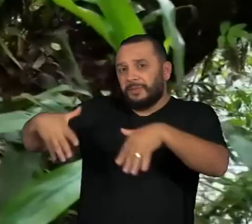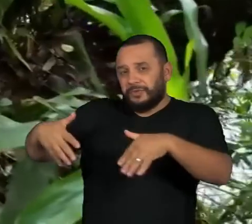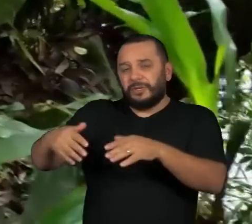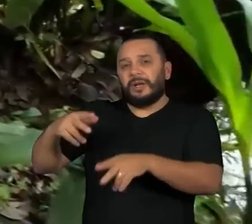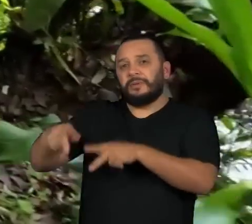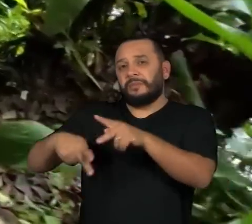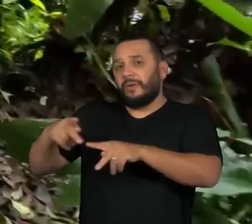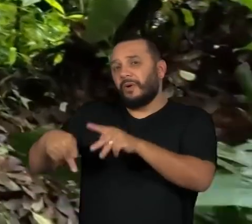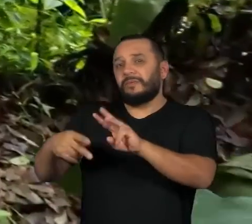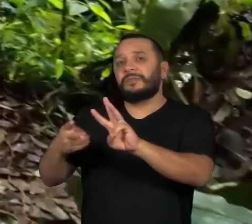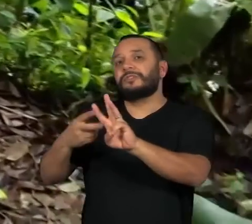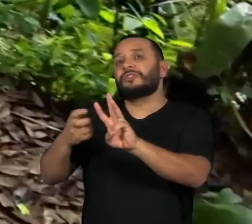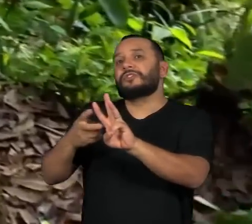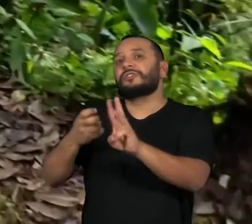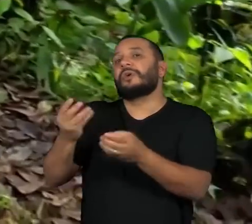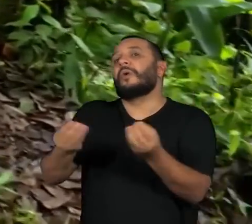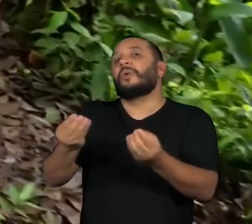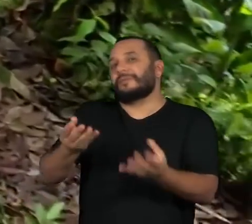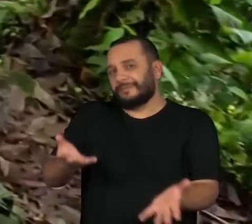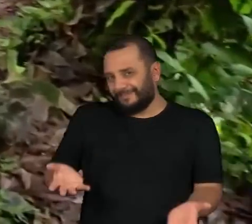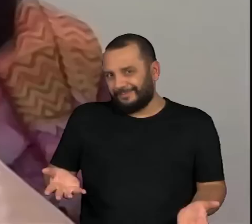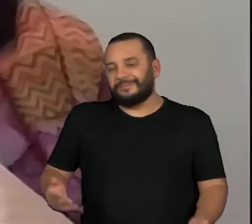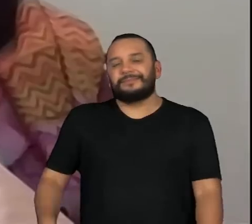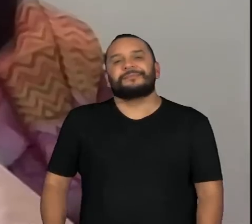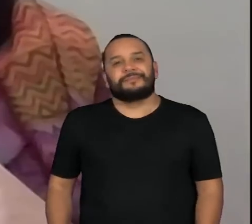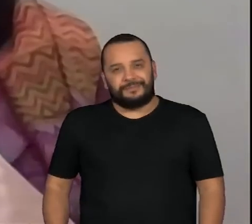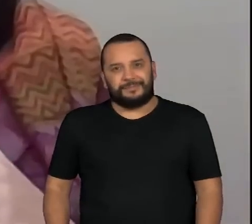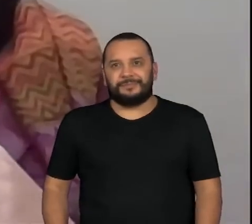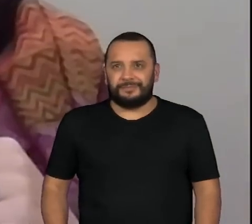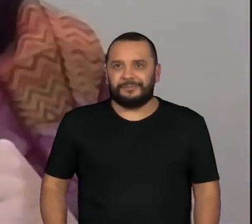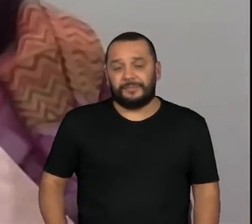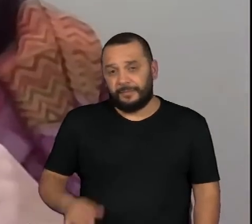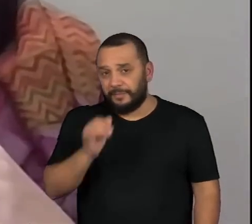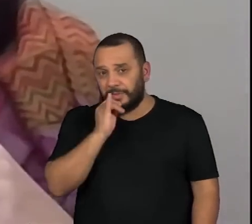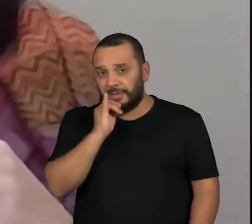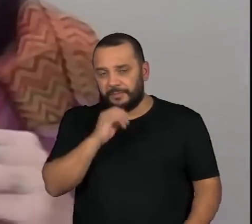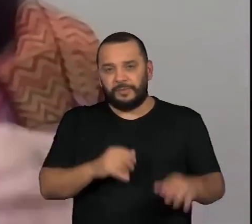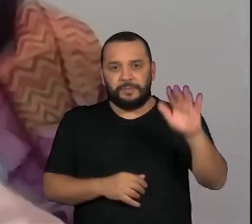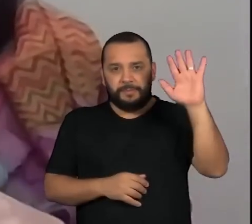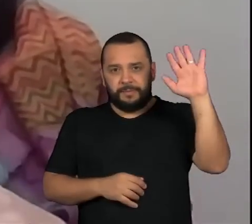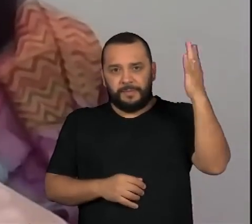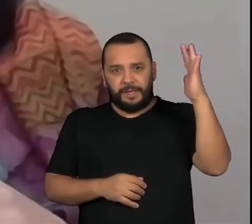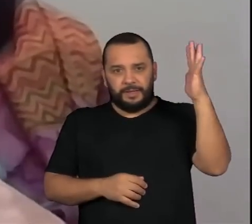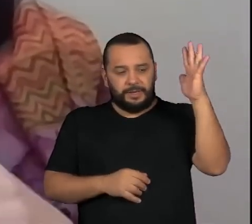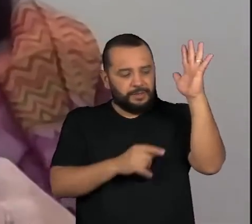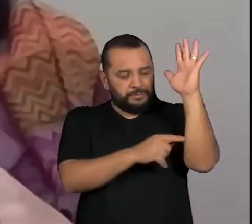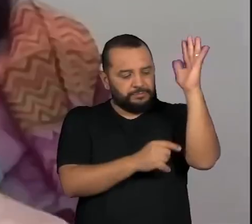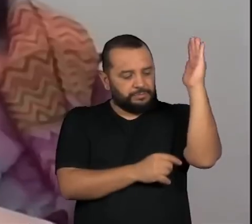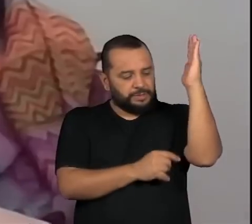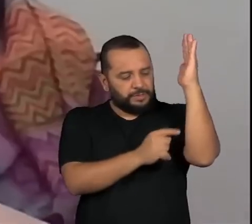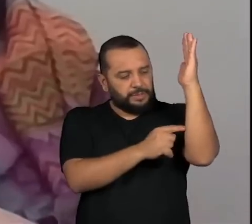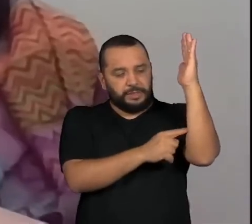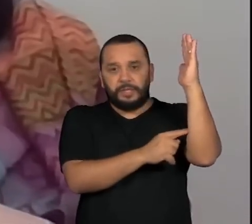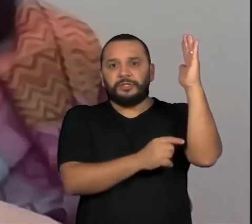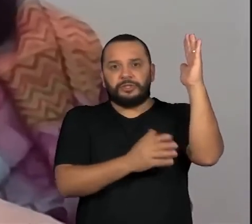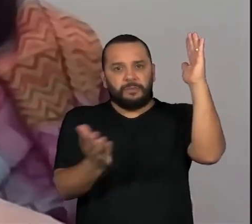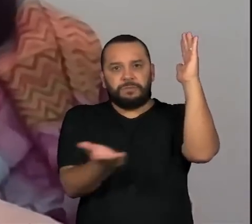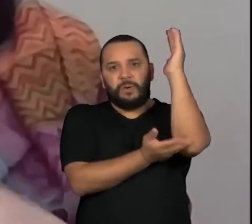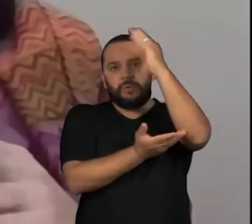tradicionais. Então, por exemplo, madeira que é utilizada para fazer